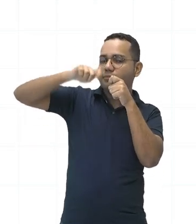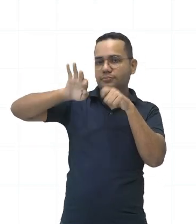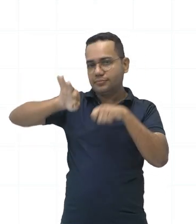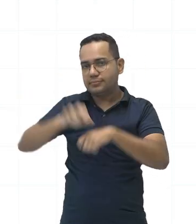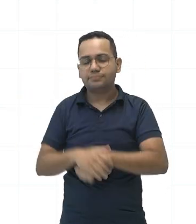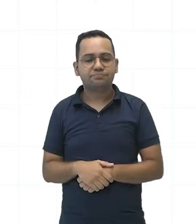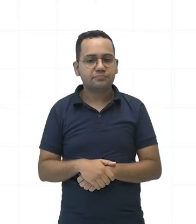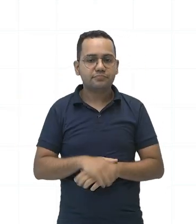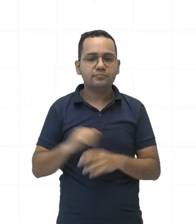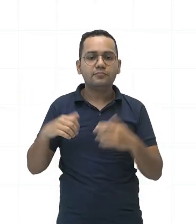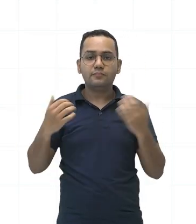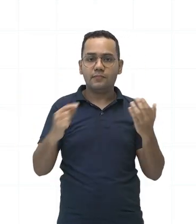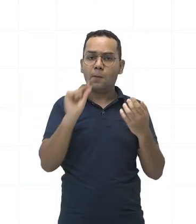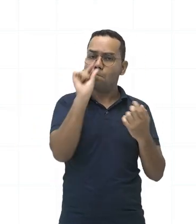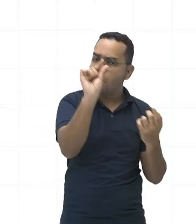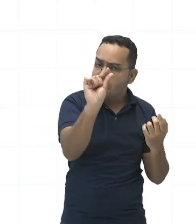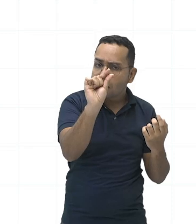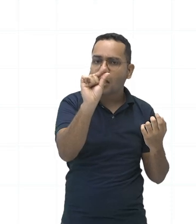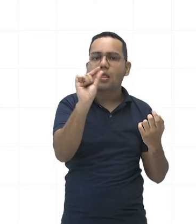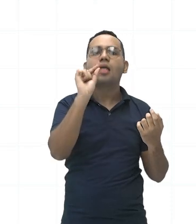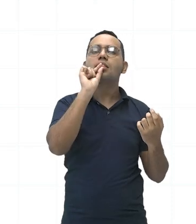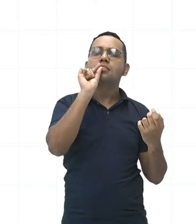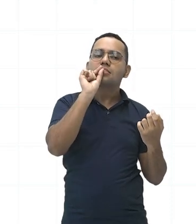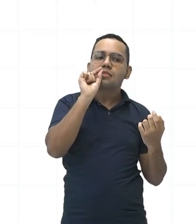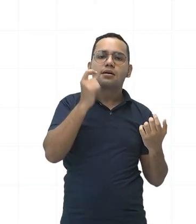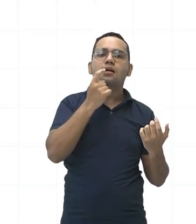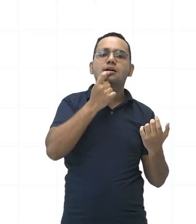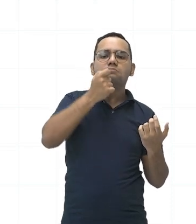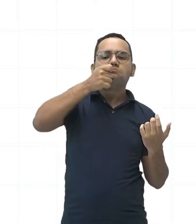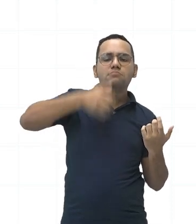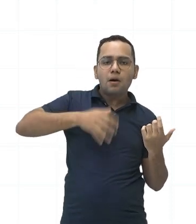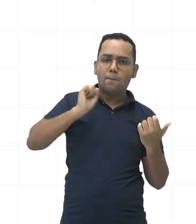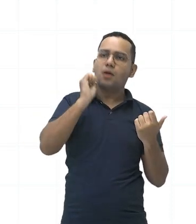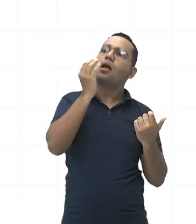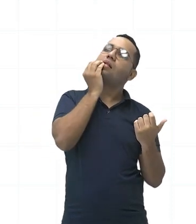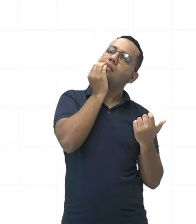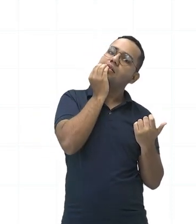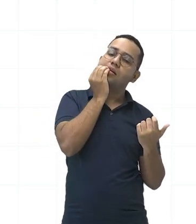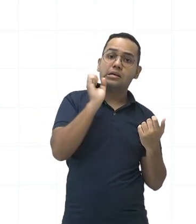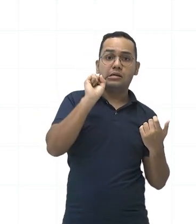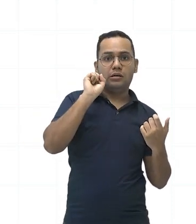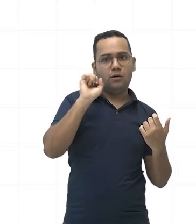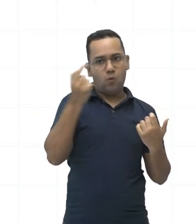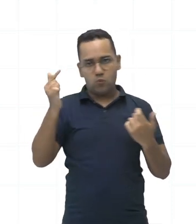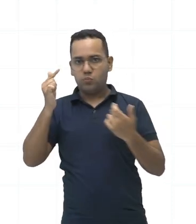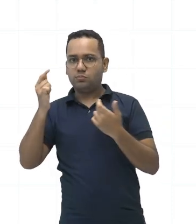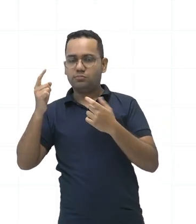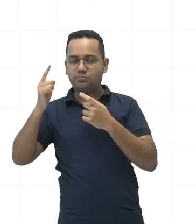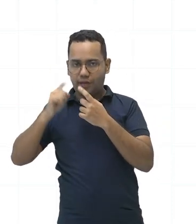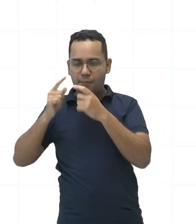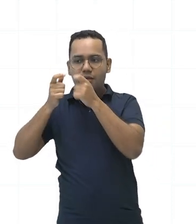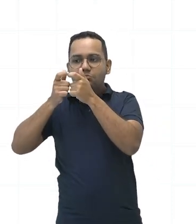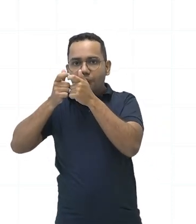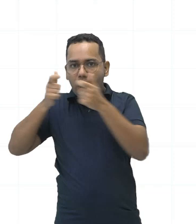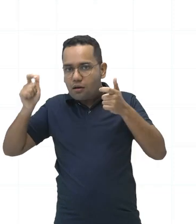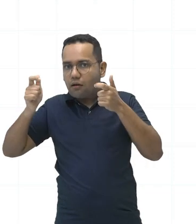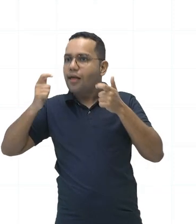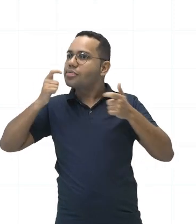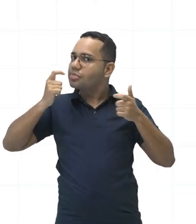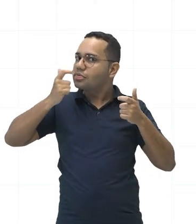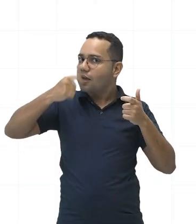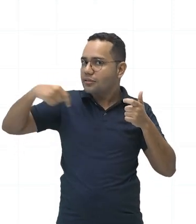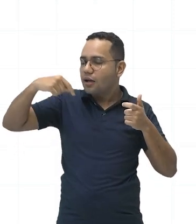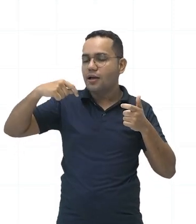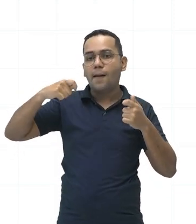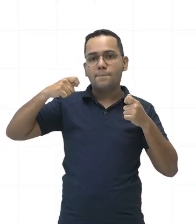gente consegue ali fazer uma compressão, né? Tentar estancar o sangue, mas cortes maiores você tem que ir ao